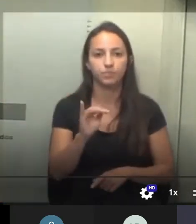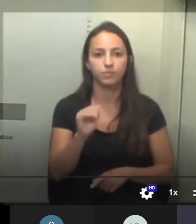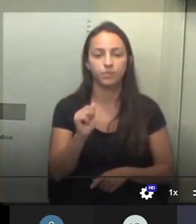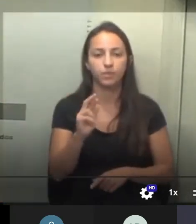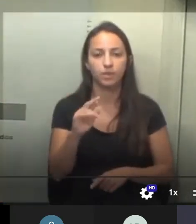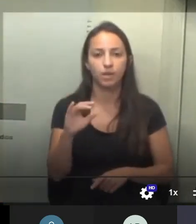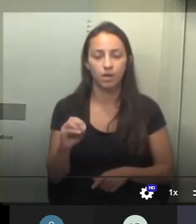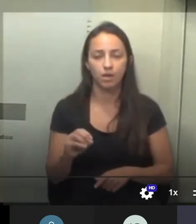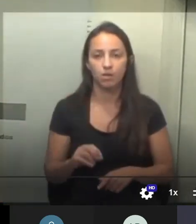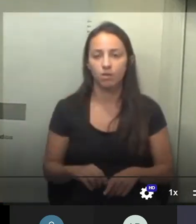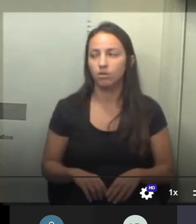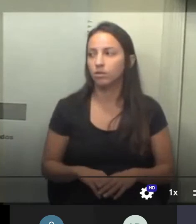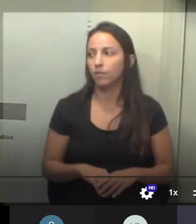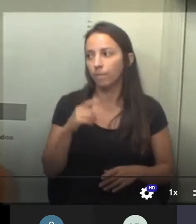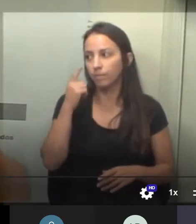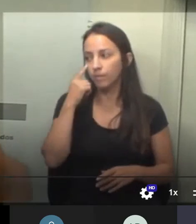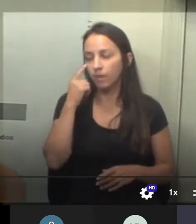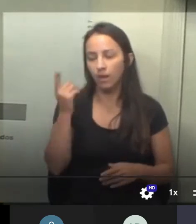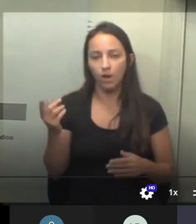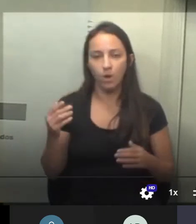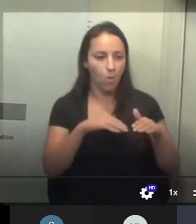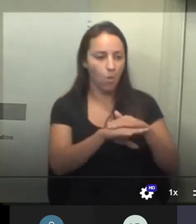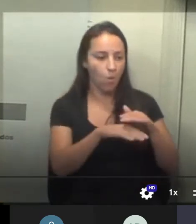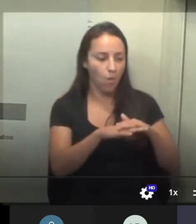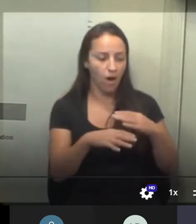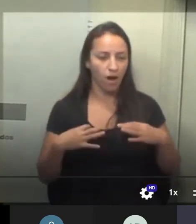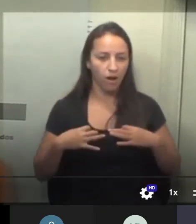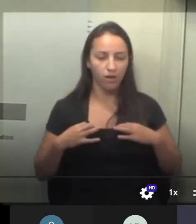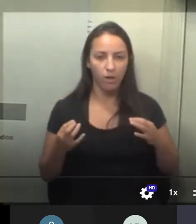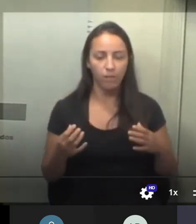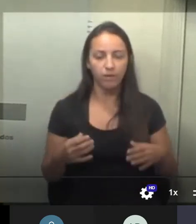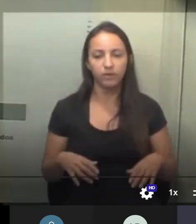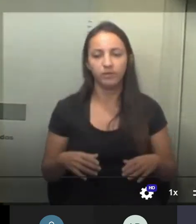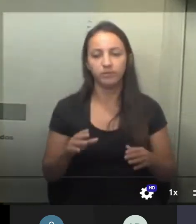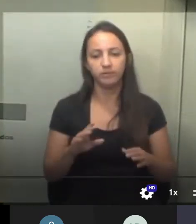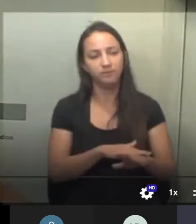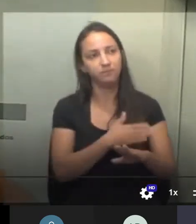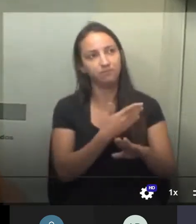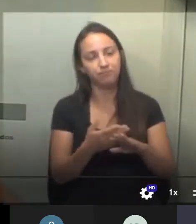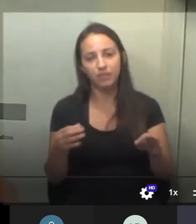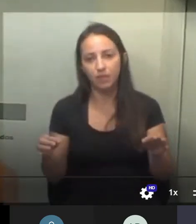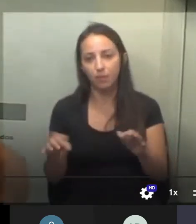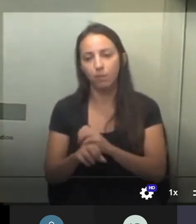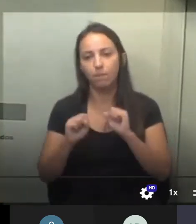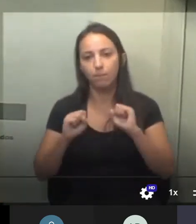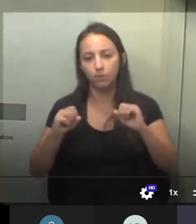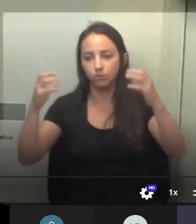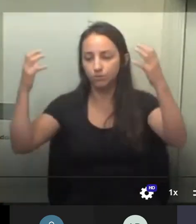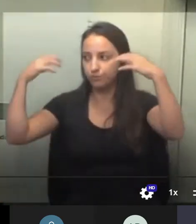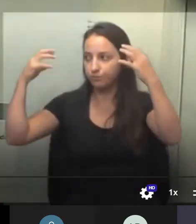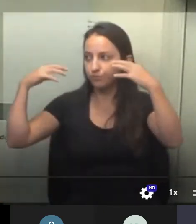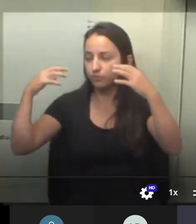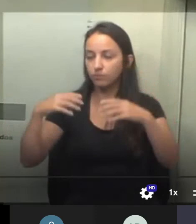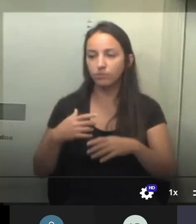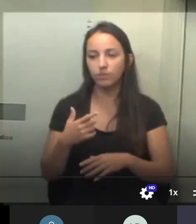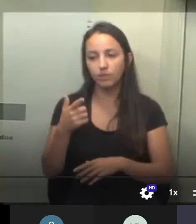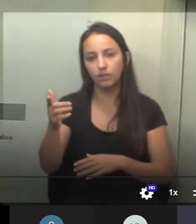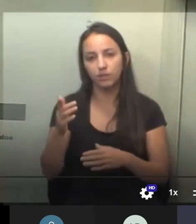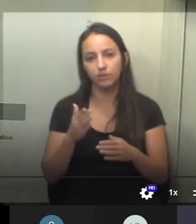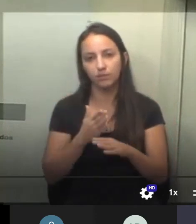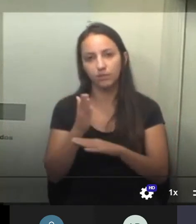rua, né, tem também os seus armários, vem, se troca, ou ao fim do dia também pode tomar um banho e ir